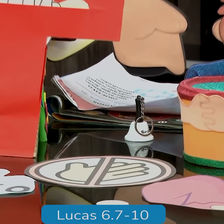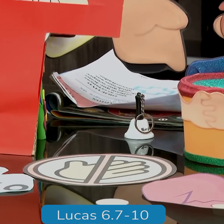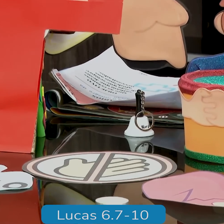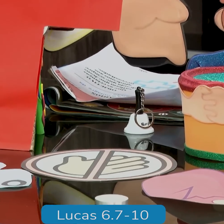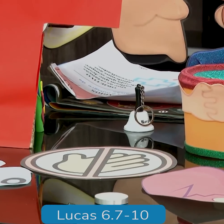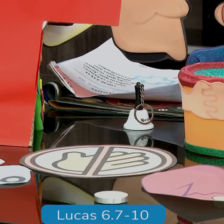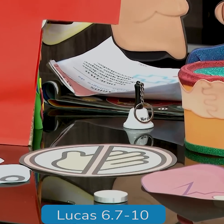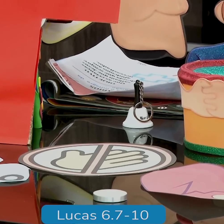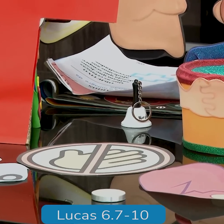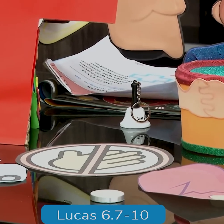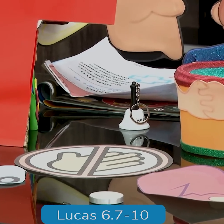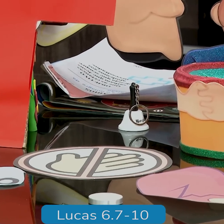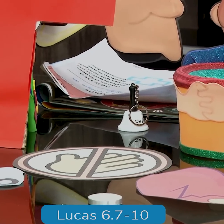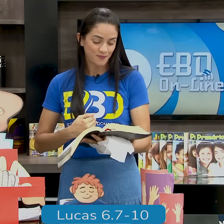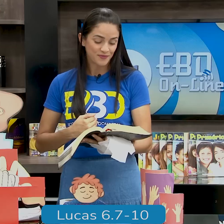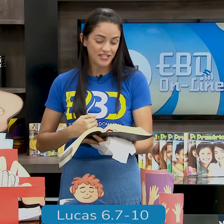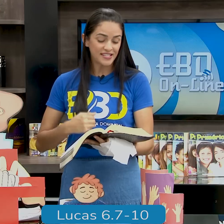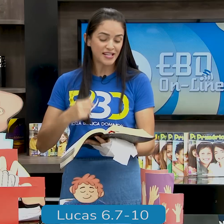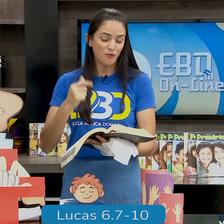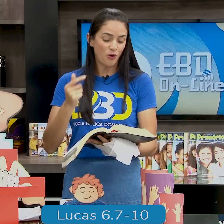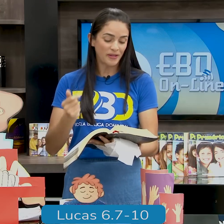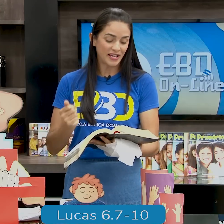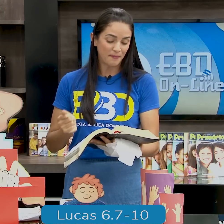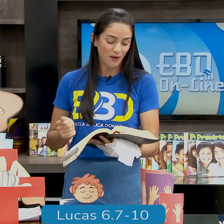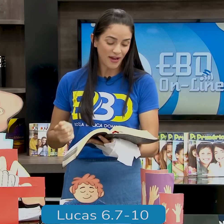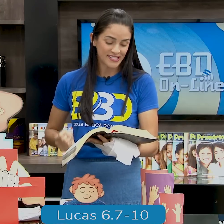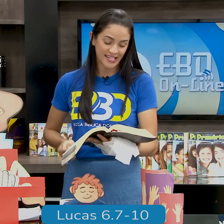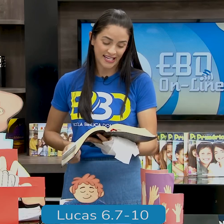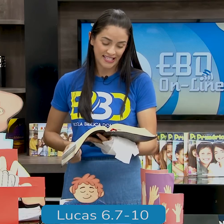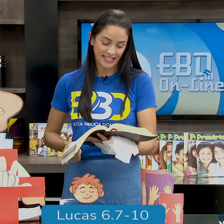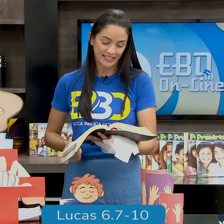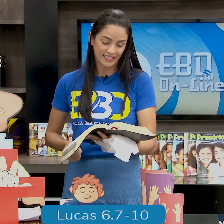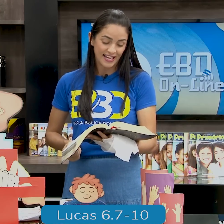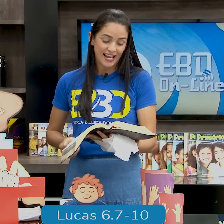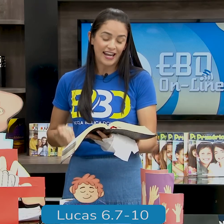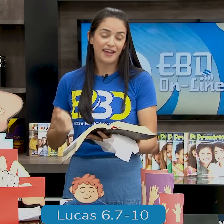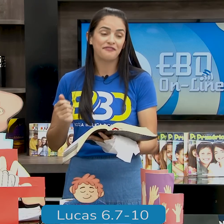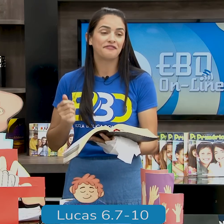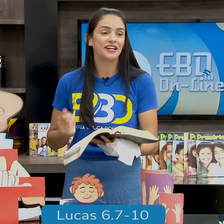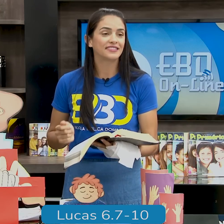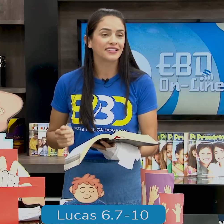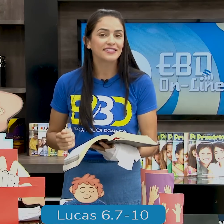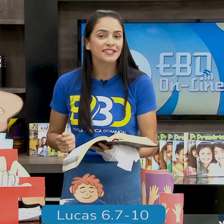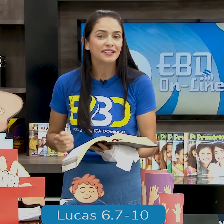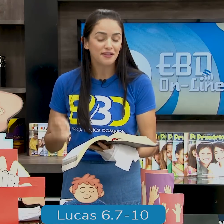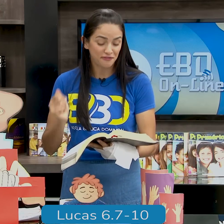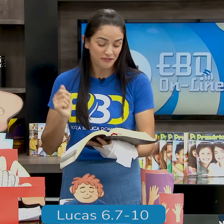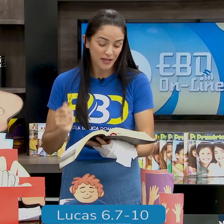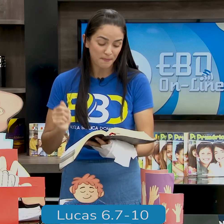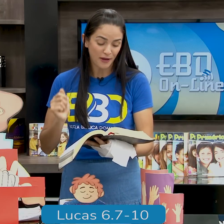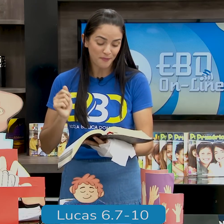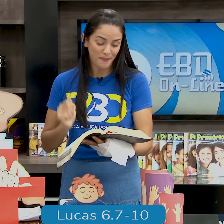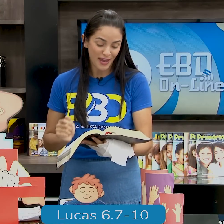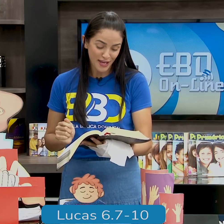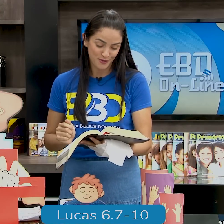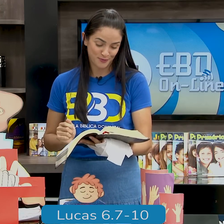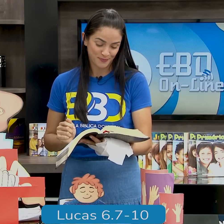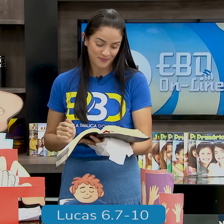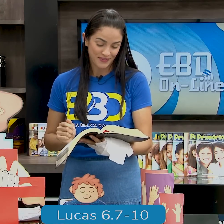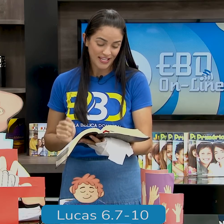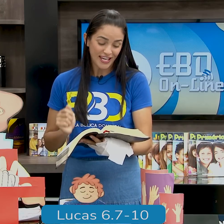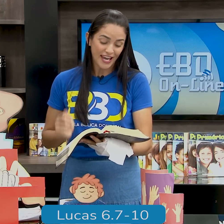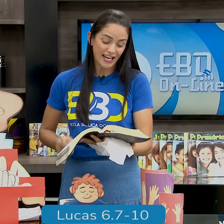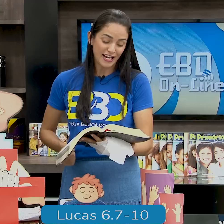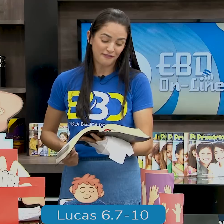ele conhecendo-lhes os pensamentos disse ao homem da mão ressequida levanta-te e vem para o meio